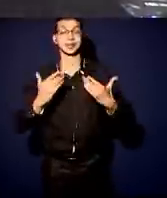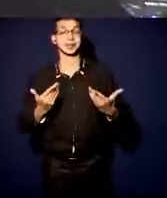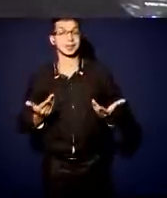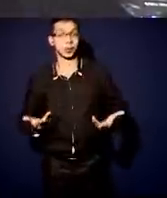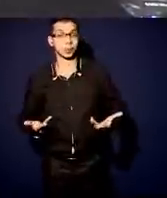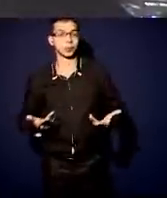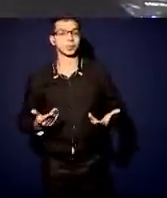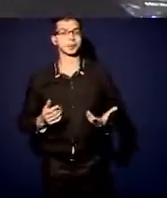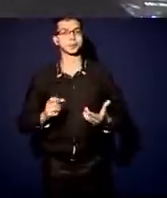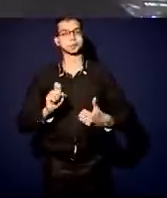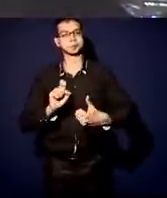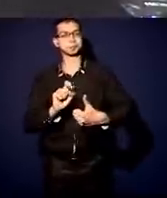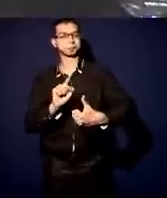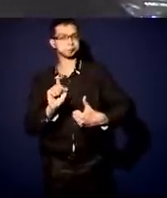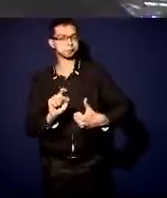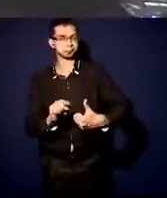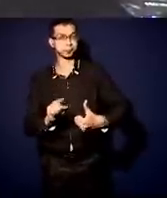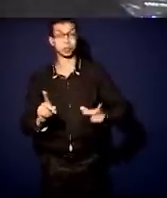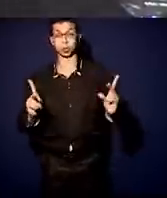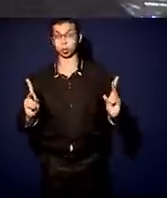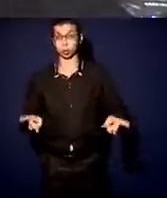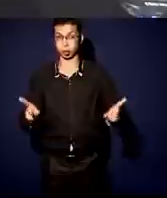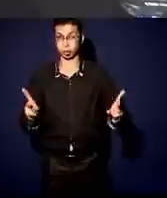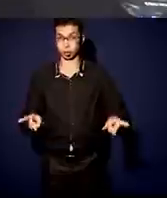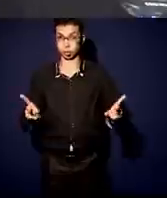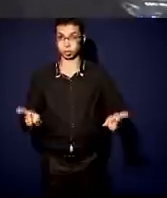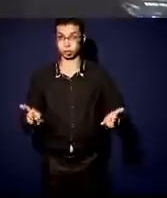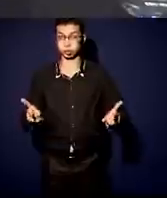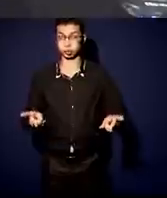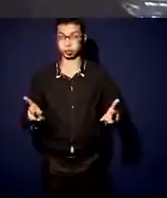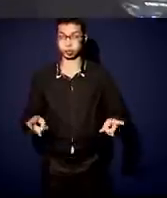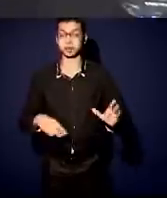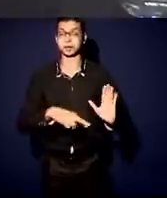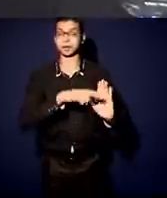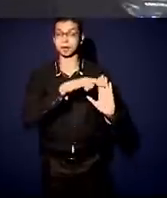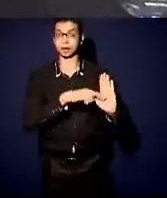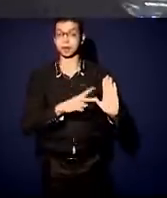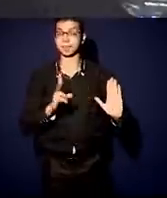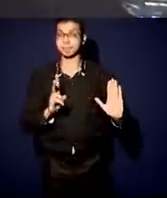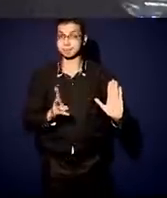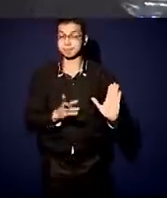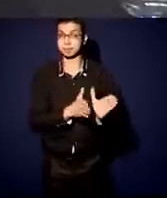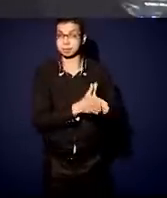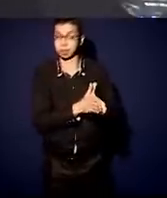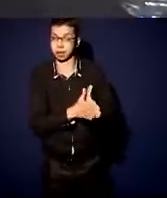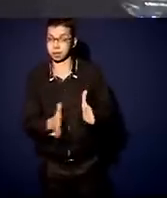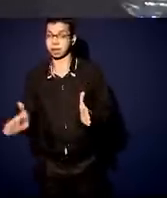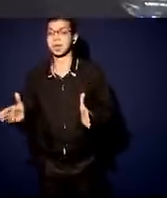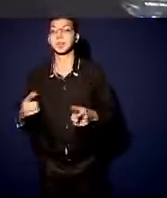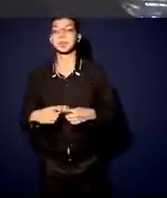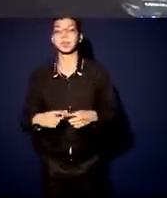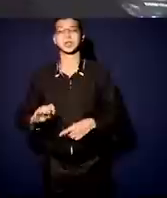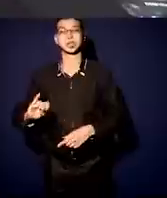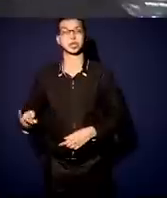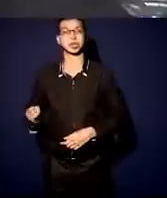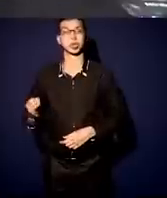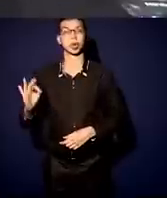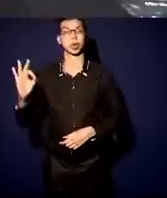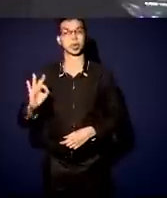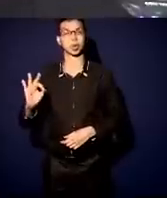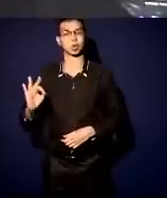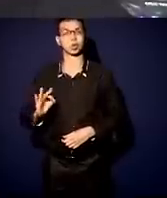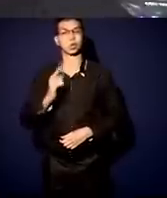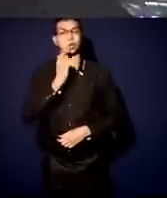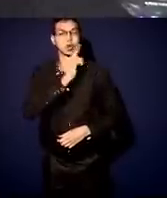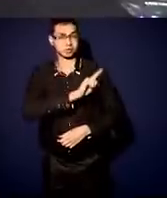hipótese de mantidas as mesmas premissas né Para que aquela taxa de juros seja possível então no final das contas você